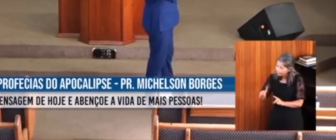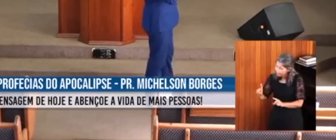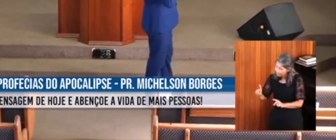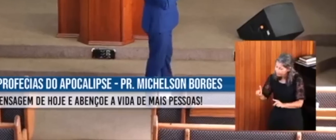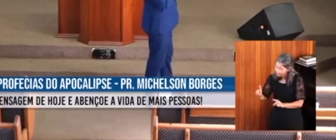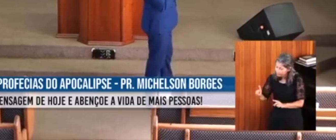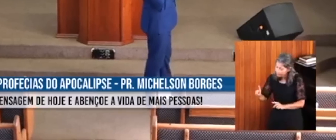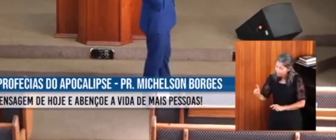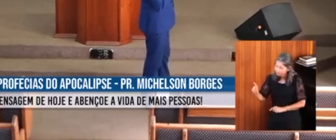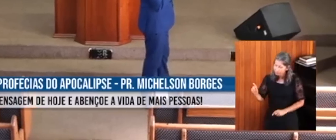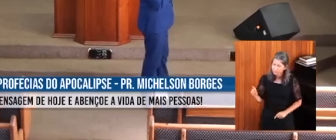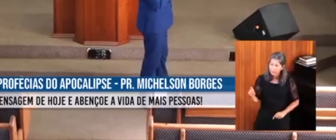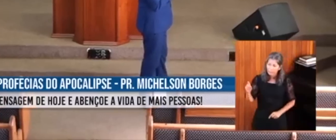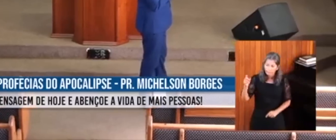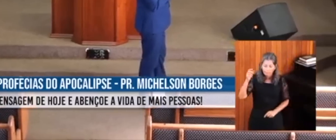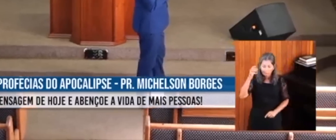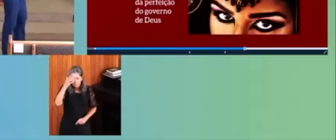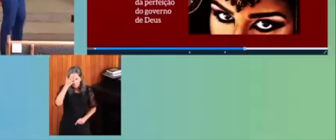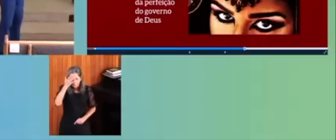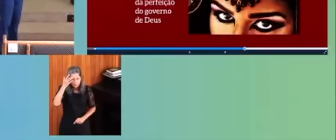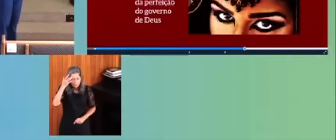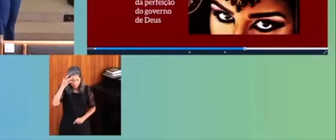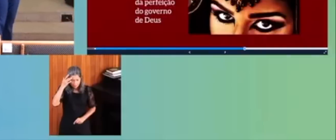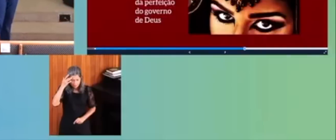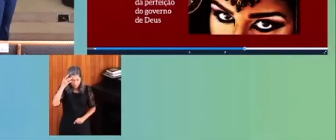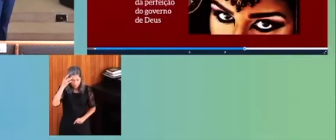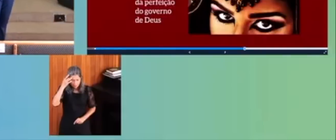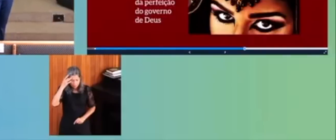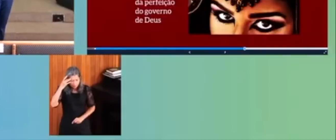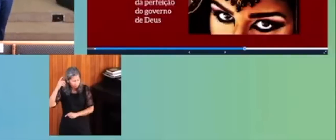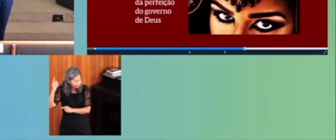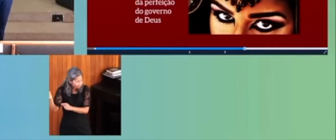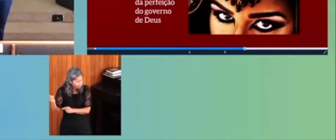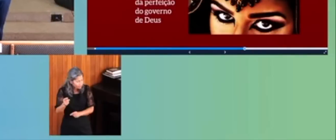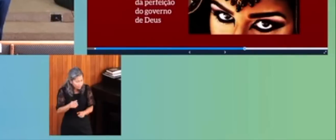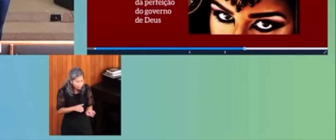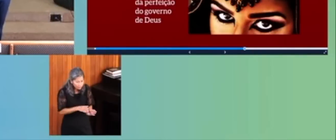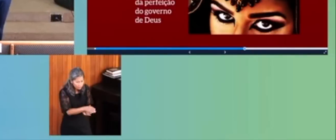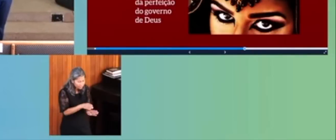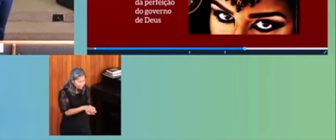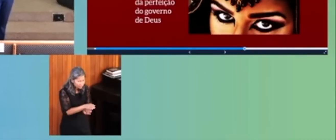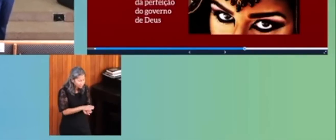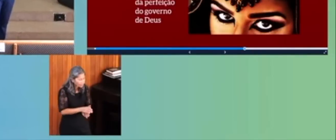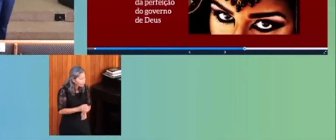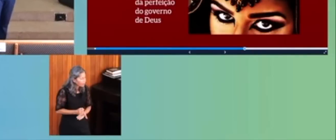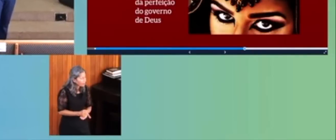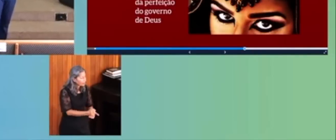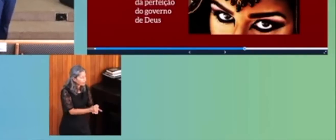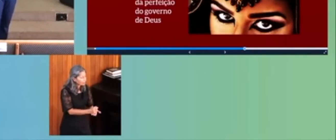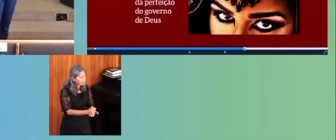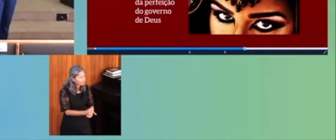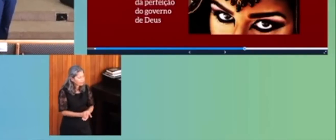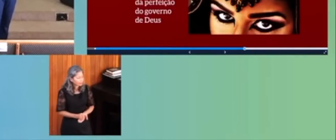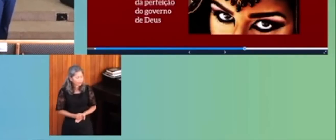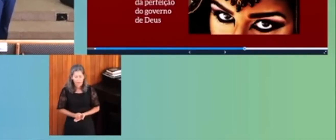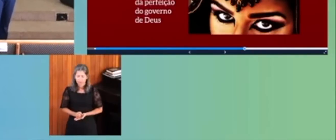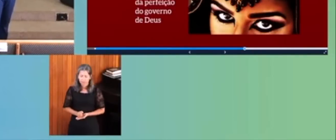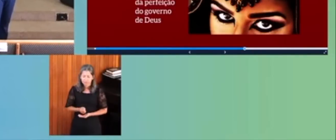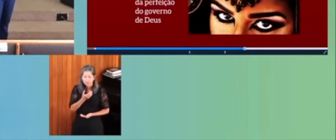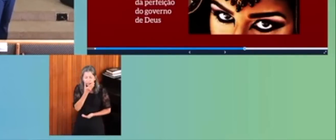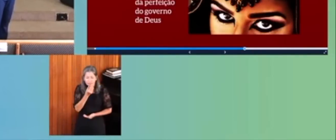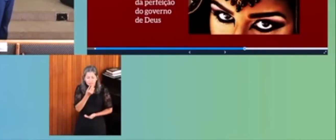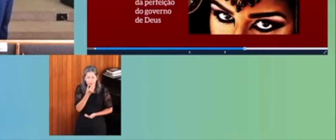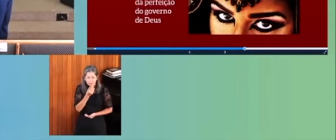lá em Números aparece também 144 mil seguindo o sacerdote. O número está lá. Isso é interessante. Fiéis que não se deixaram